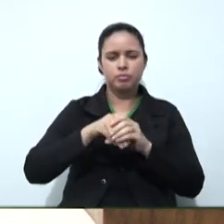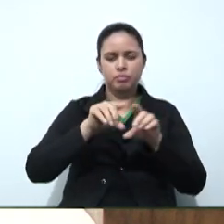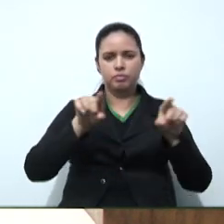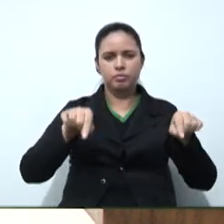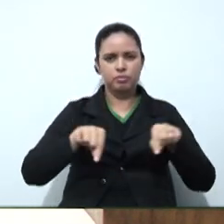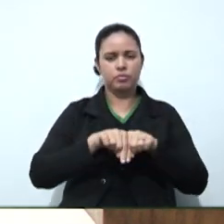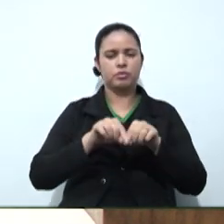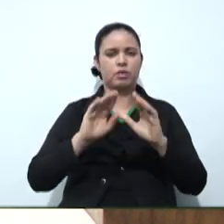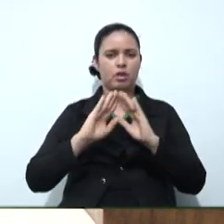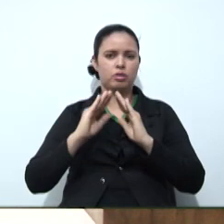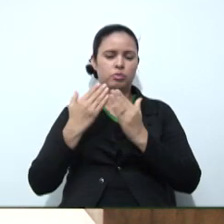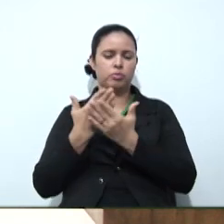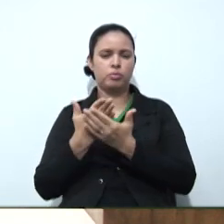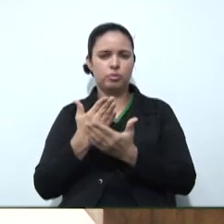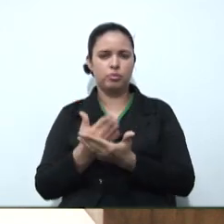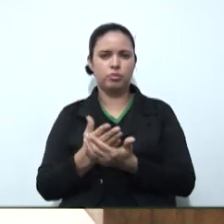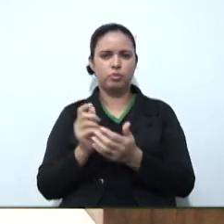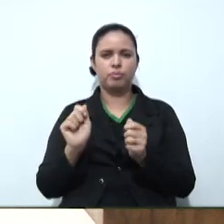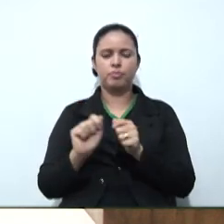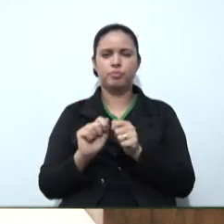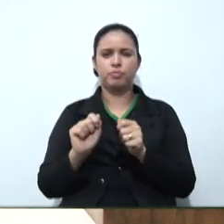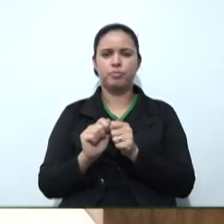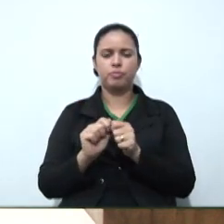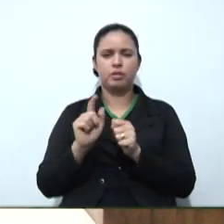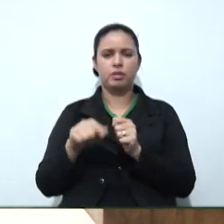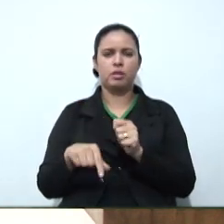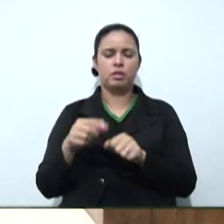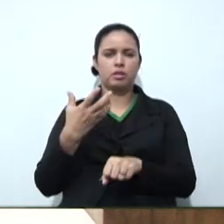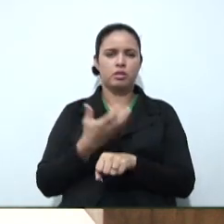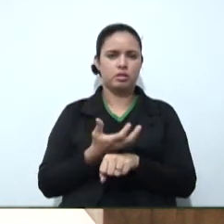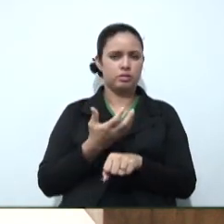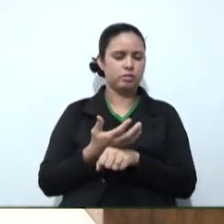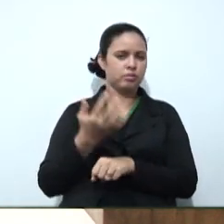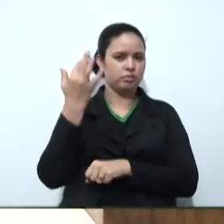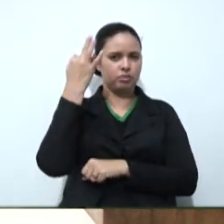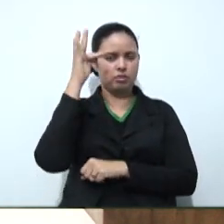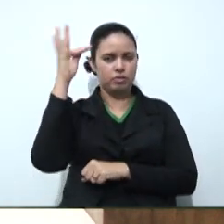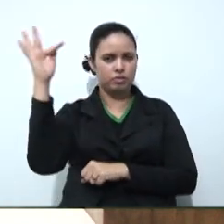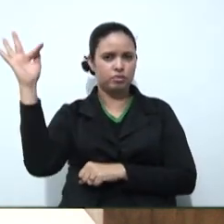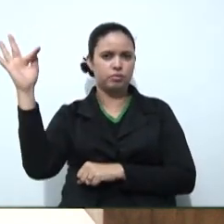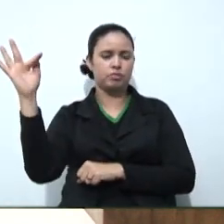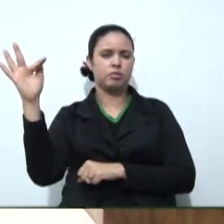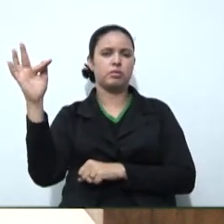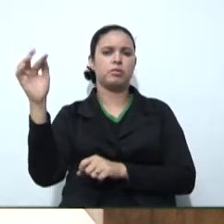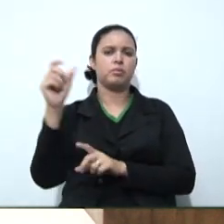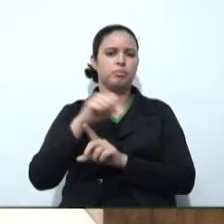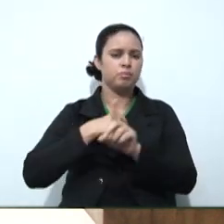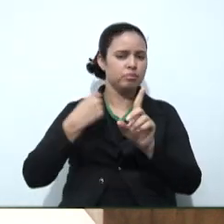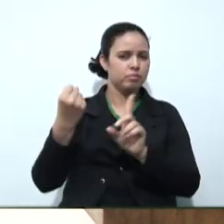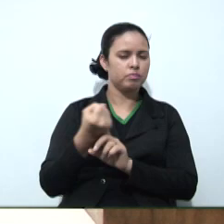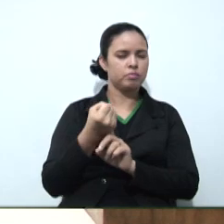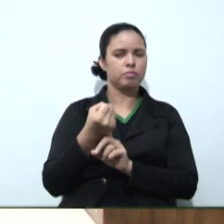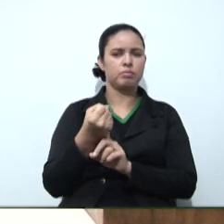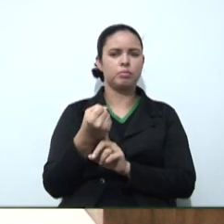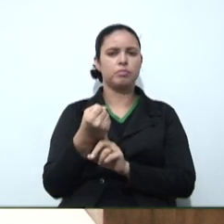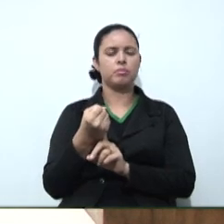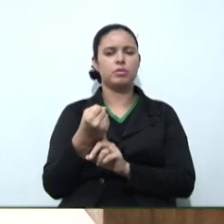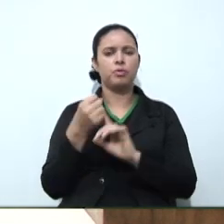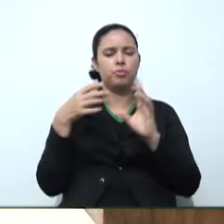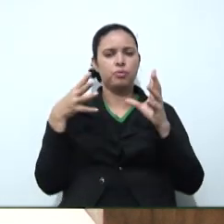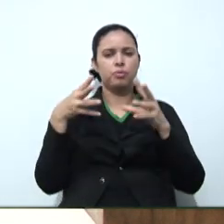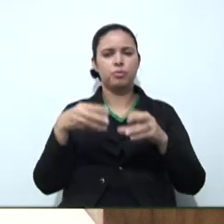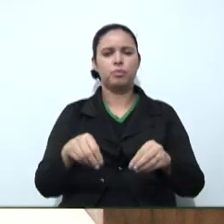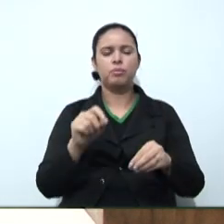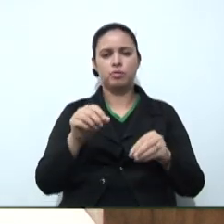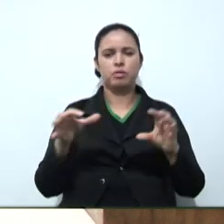foram produzidos a partir das disciplinas de filosofia, de sociologia, todas, em sua grande maioria, né, pelo